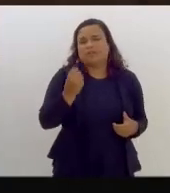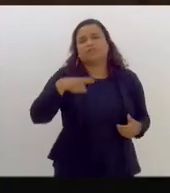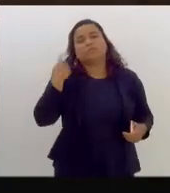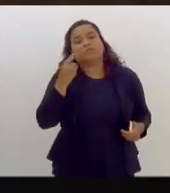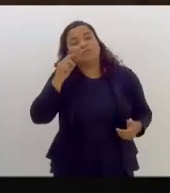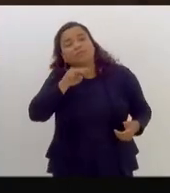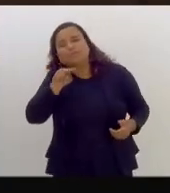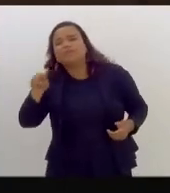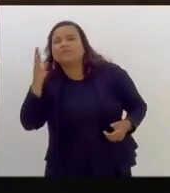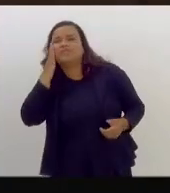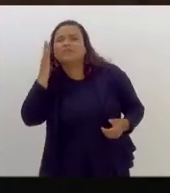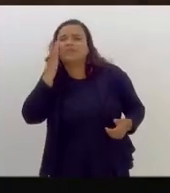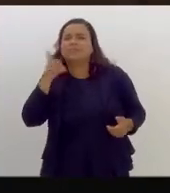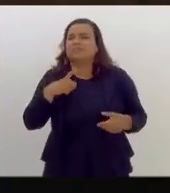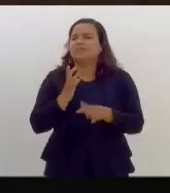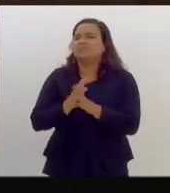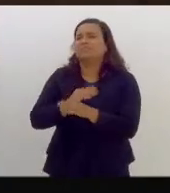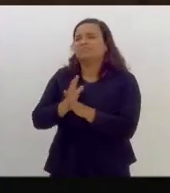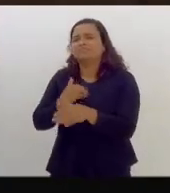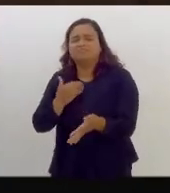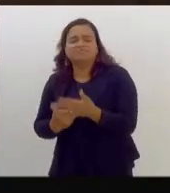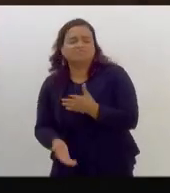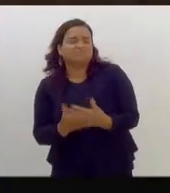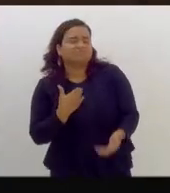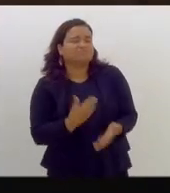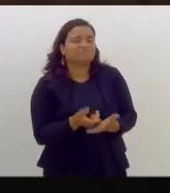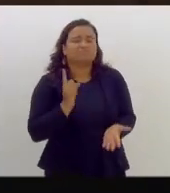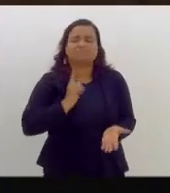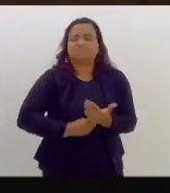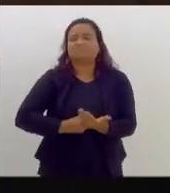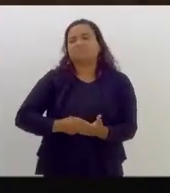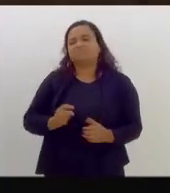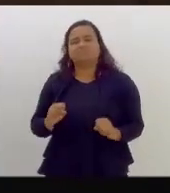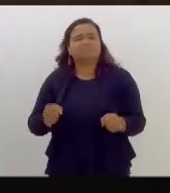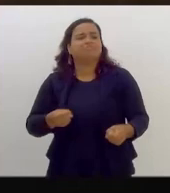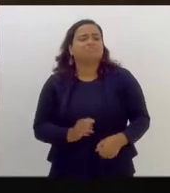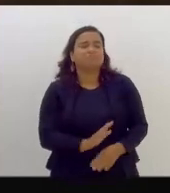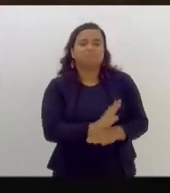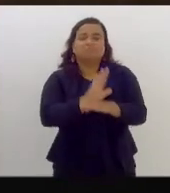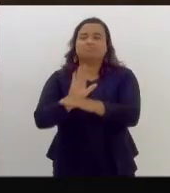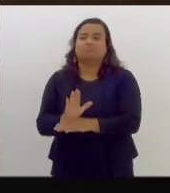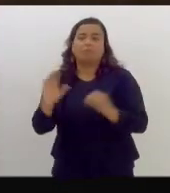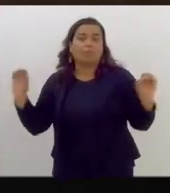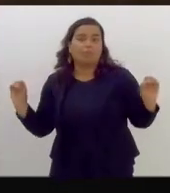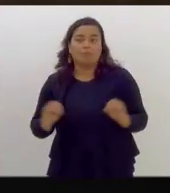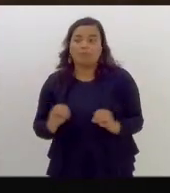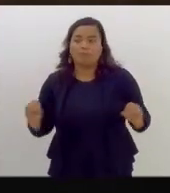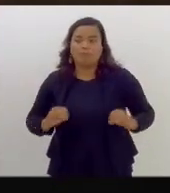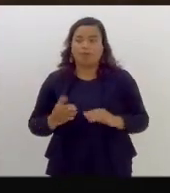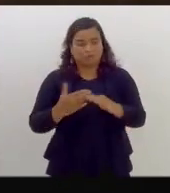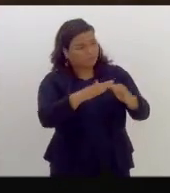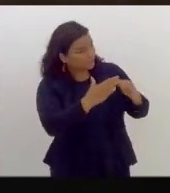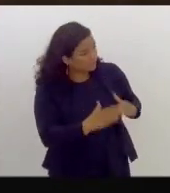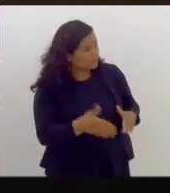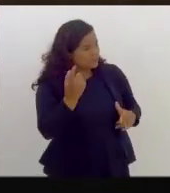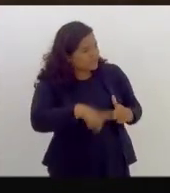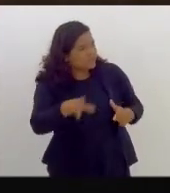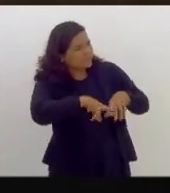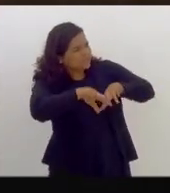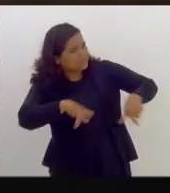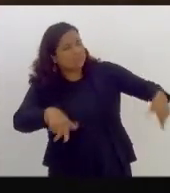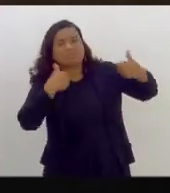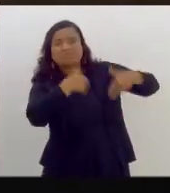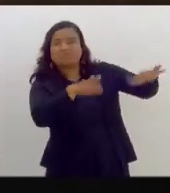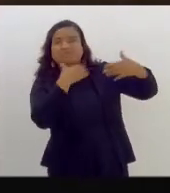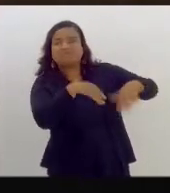hoje total descompromisso em reconhecer a necessidade da favela e de todos aqueles